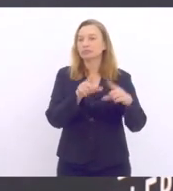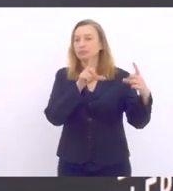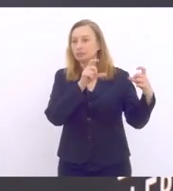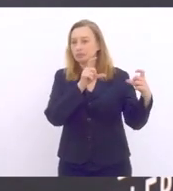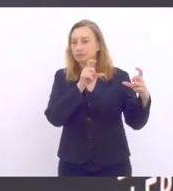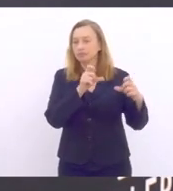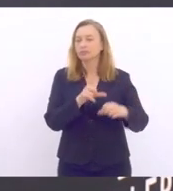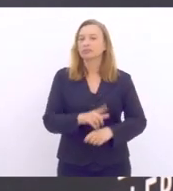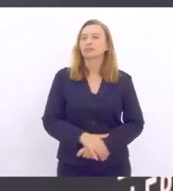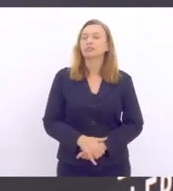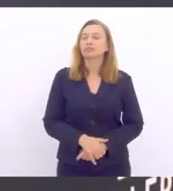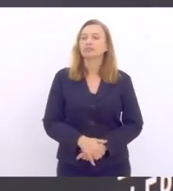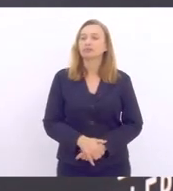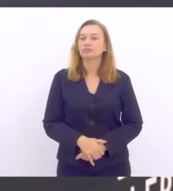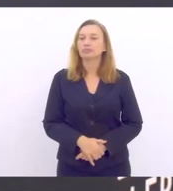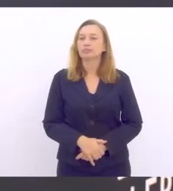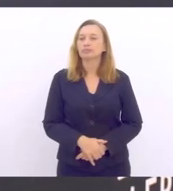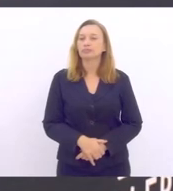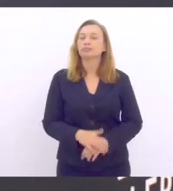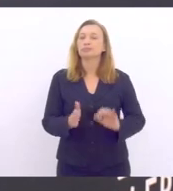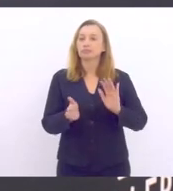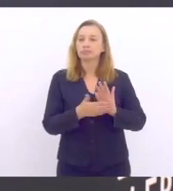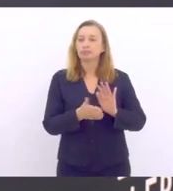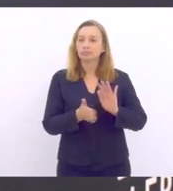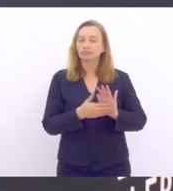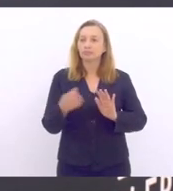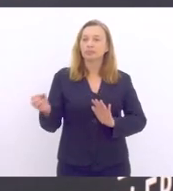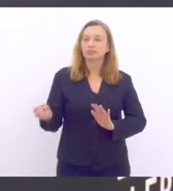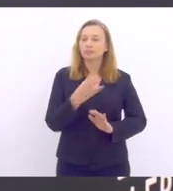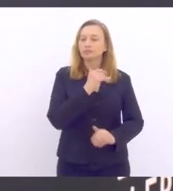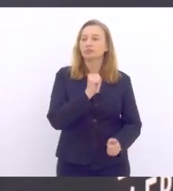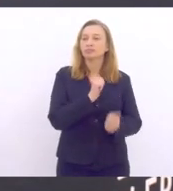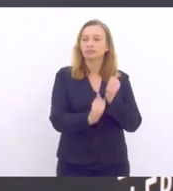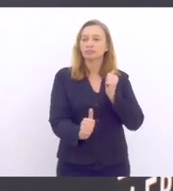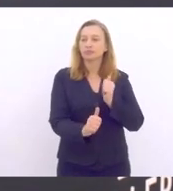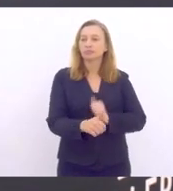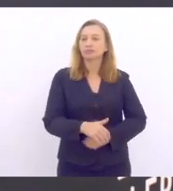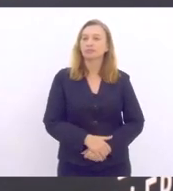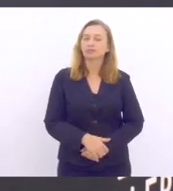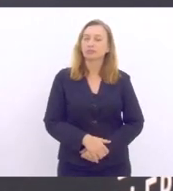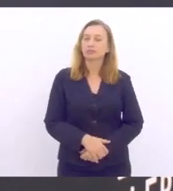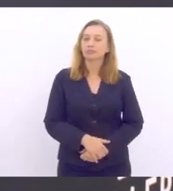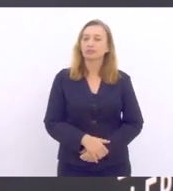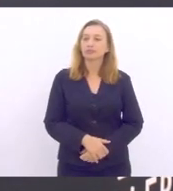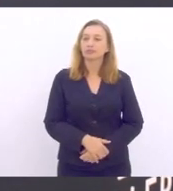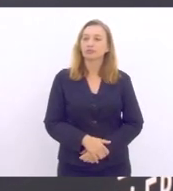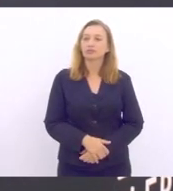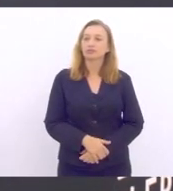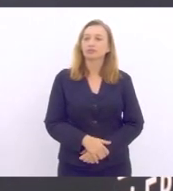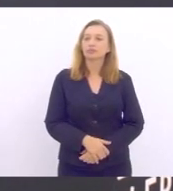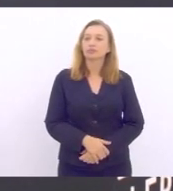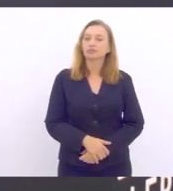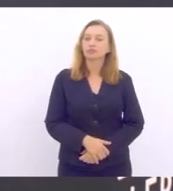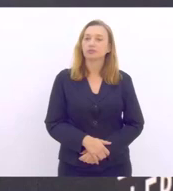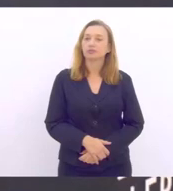tem a proposta para um novo futebol e